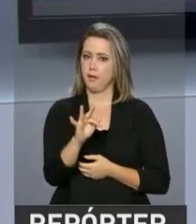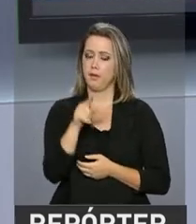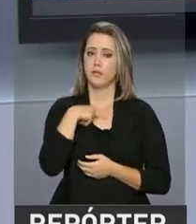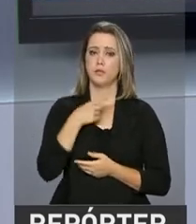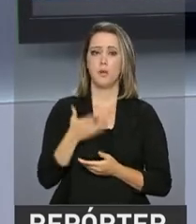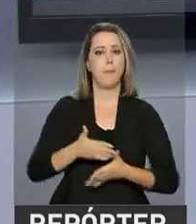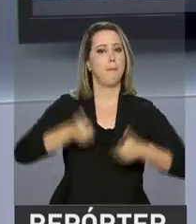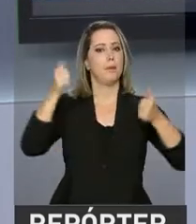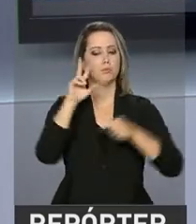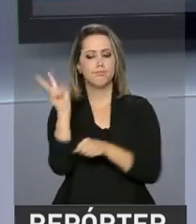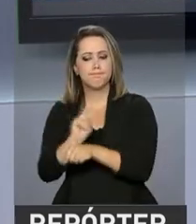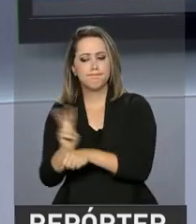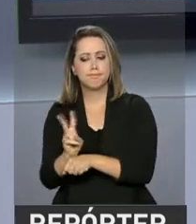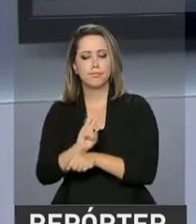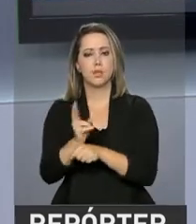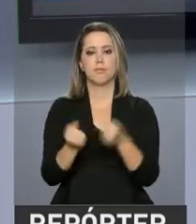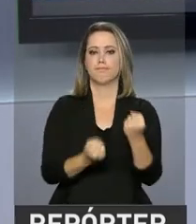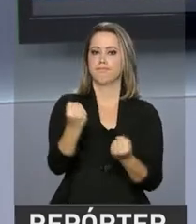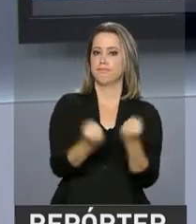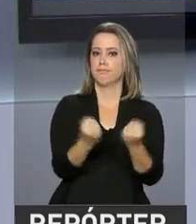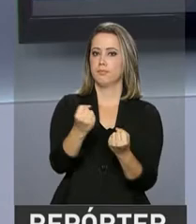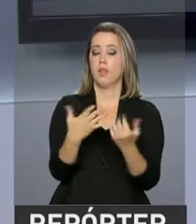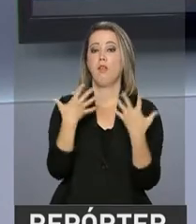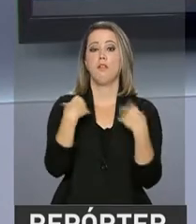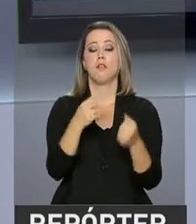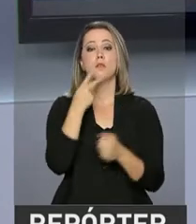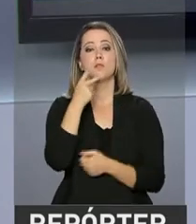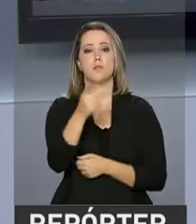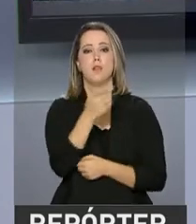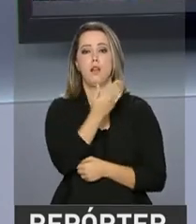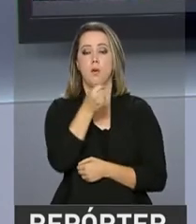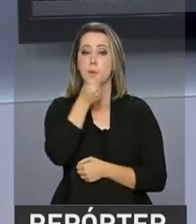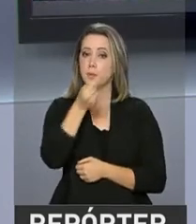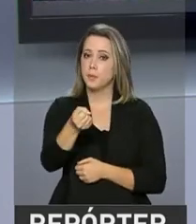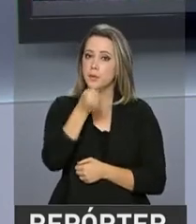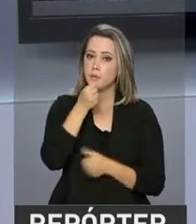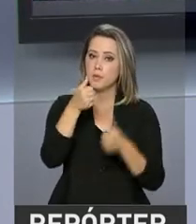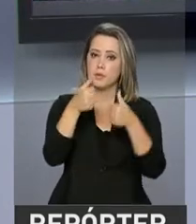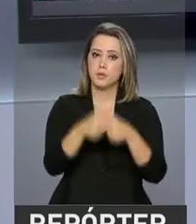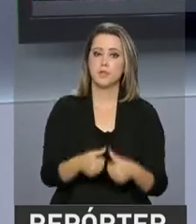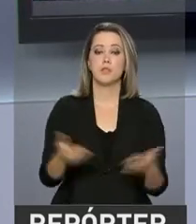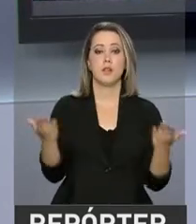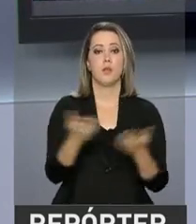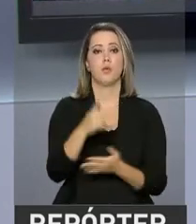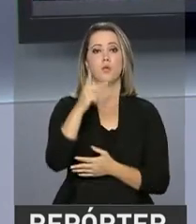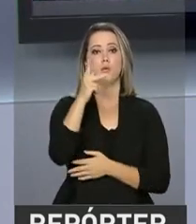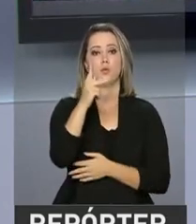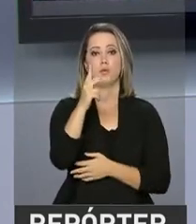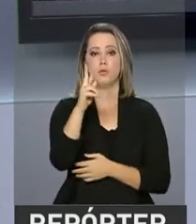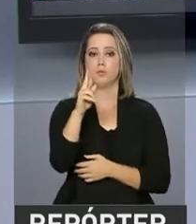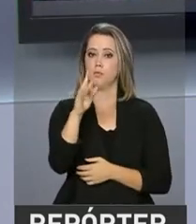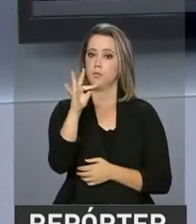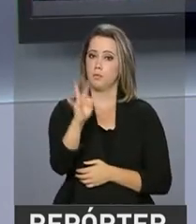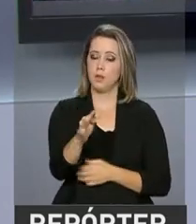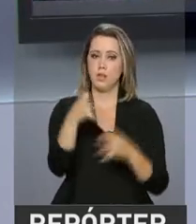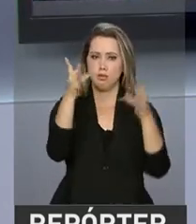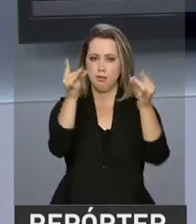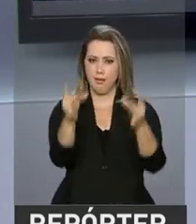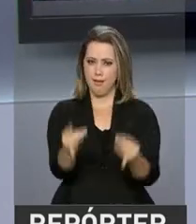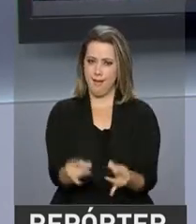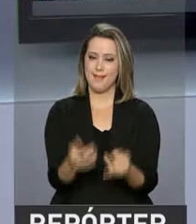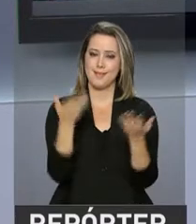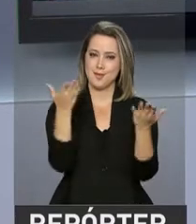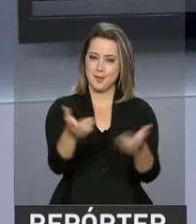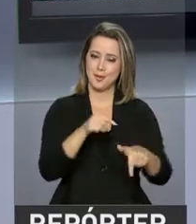nas estradas federais. Nós vamos então falar com a repórter Gabriela Noronha, que está na PRF e traz os detalhes para a gente